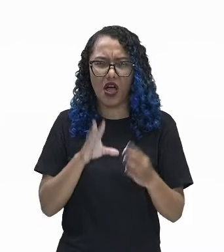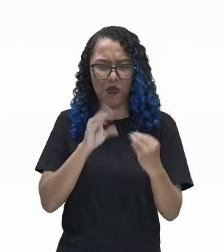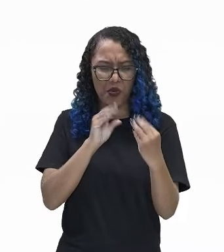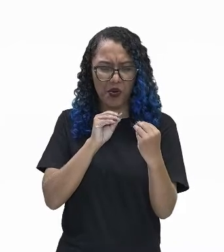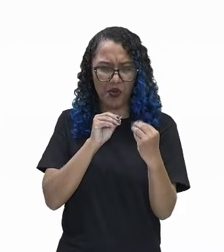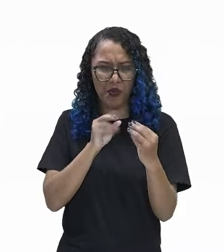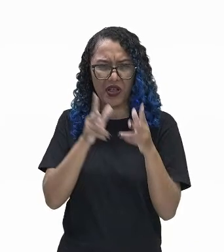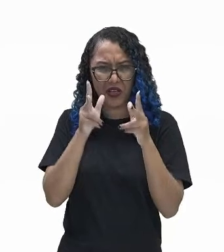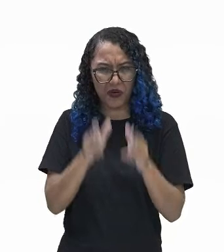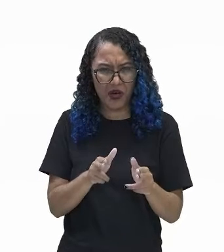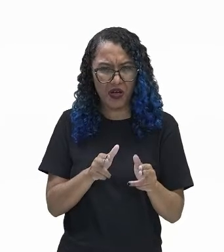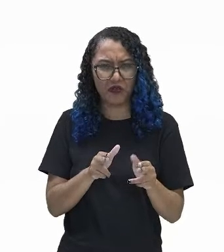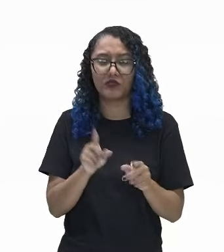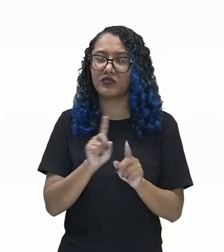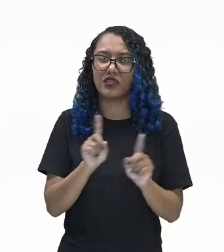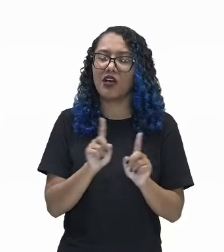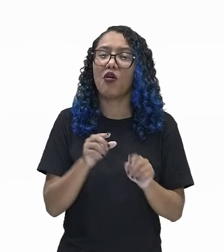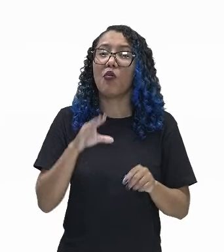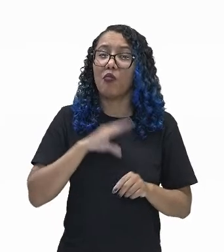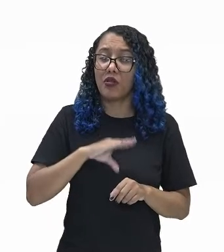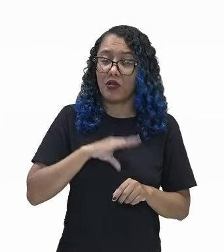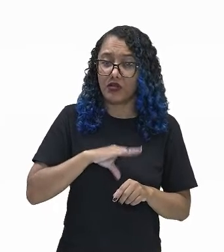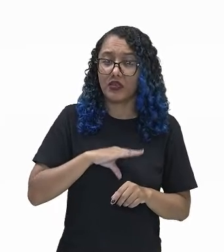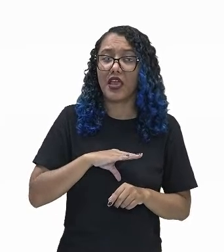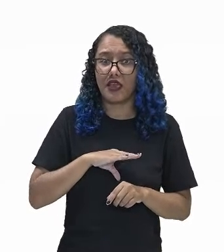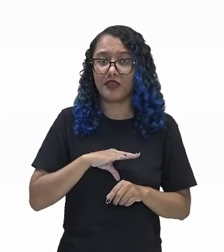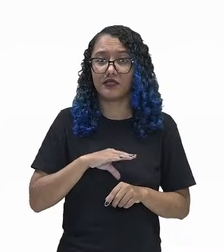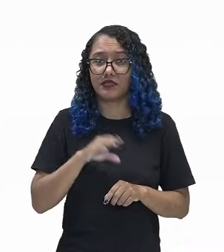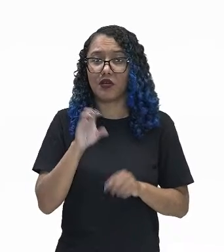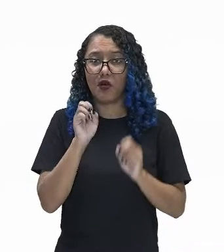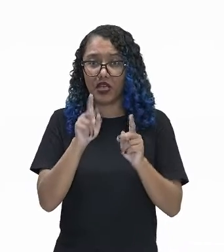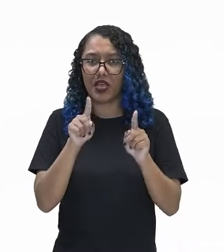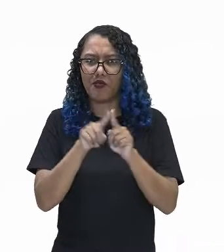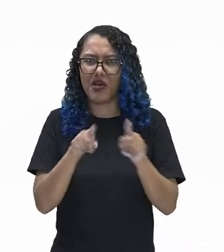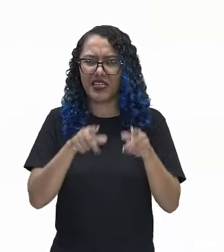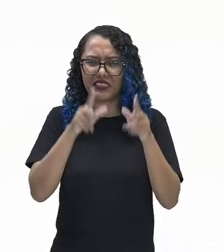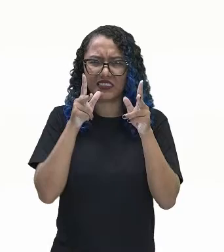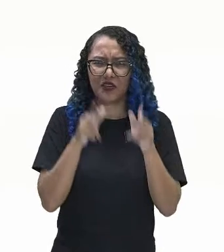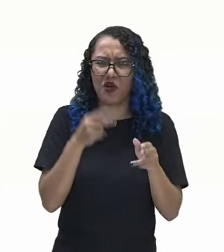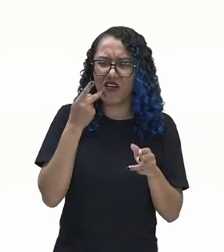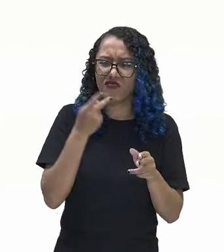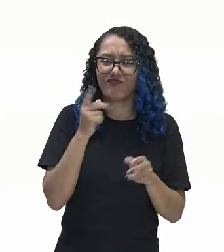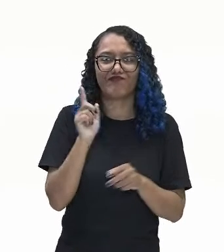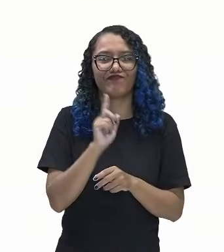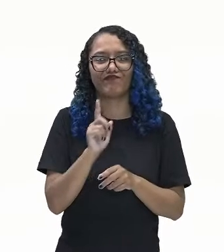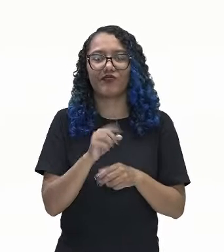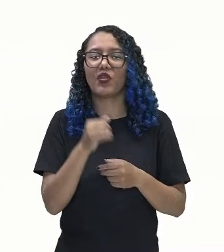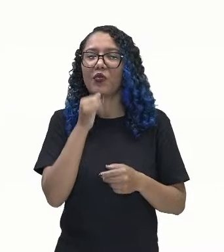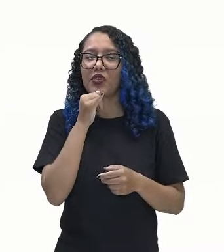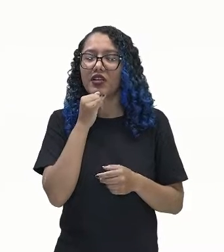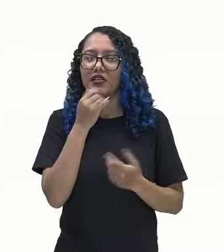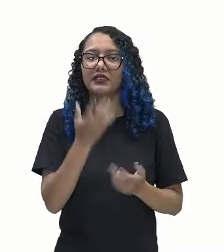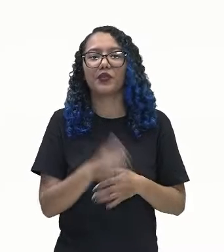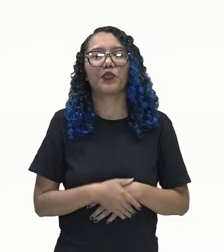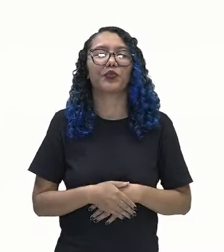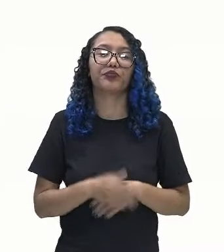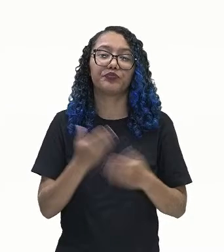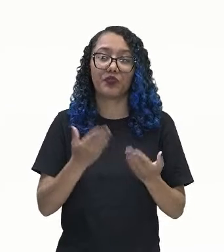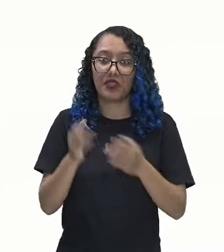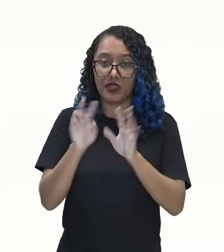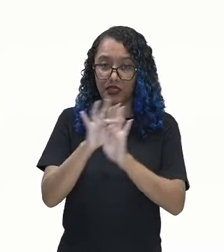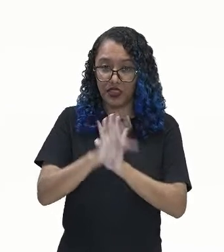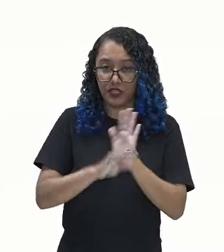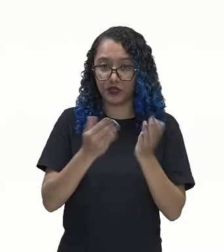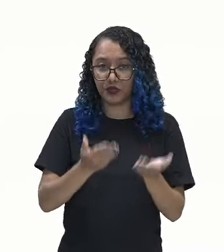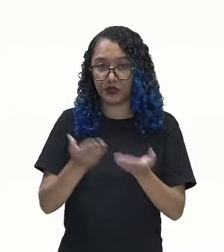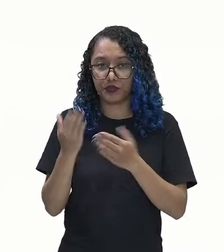igual, certo? Olha só o texto. Mandioca, mais um presente da Amazônia.